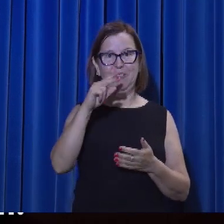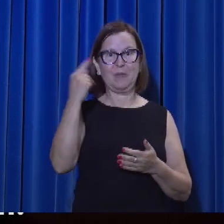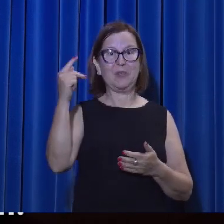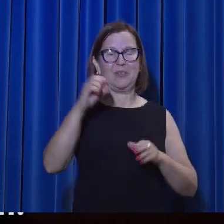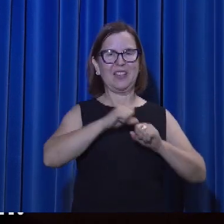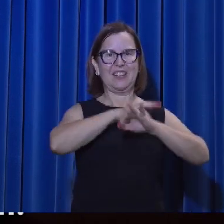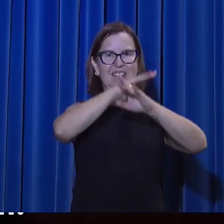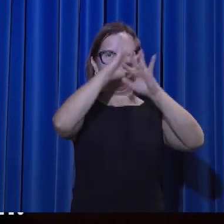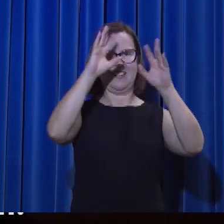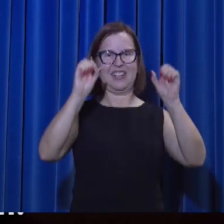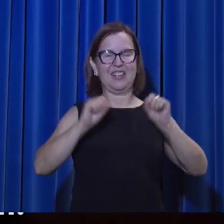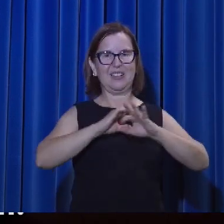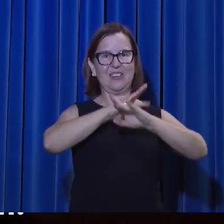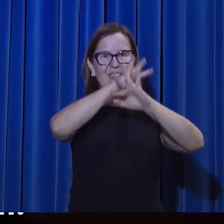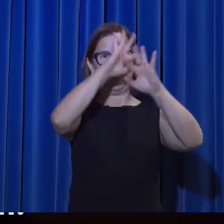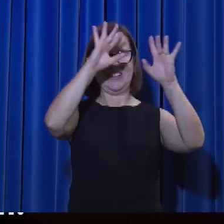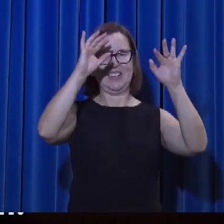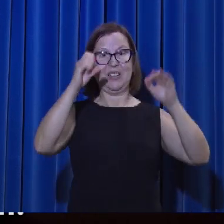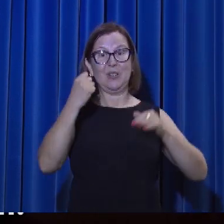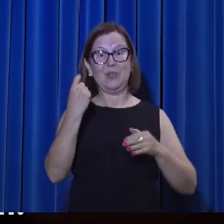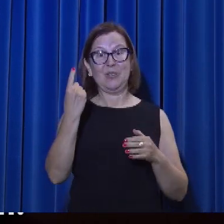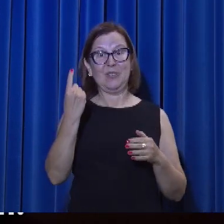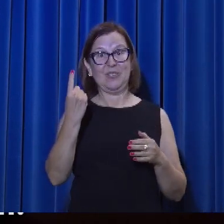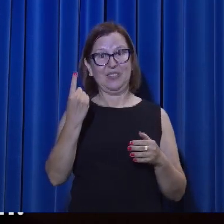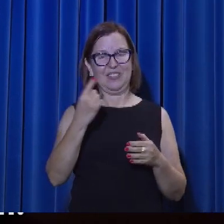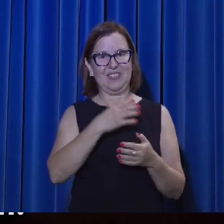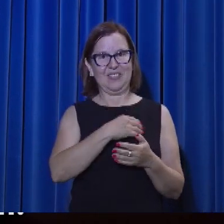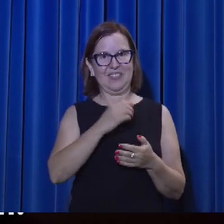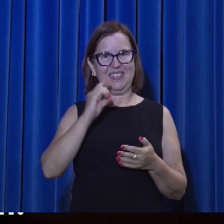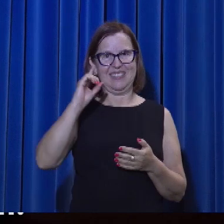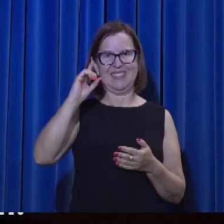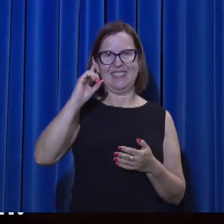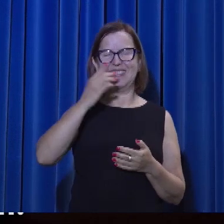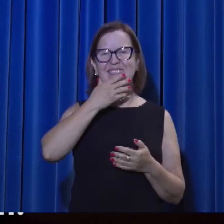glória como do unigênito do Pai.